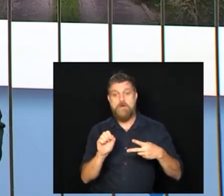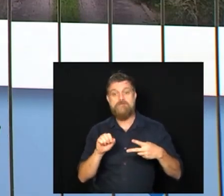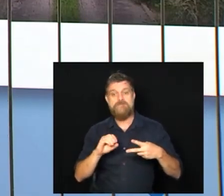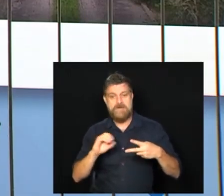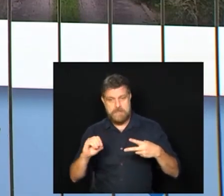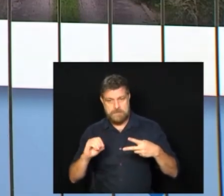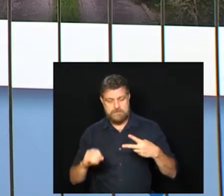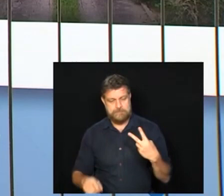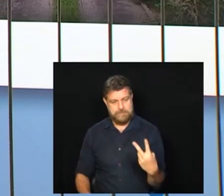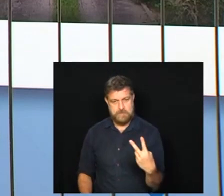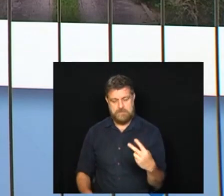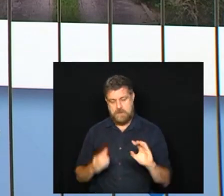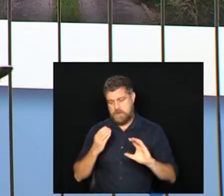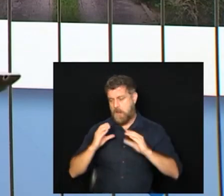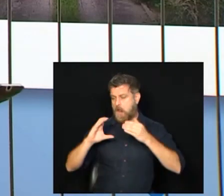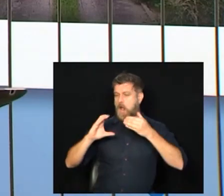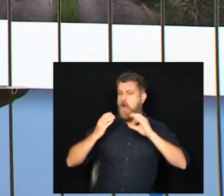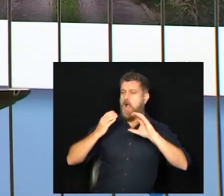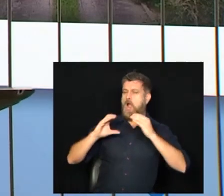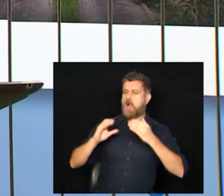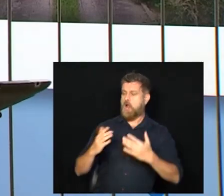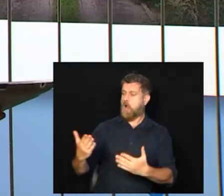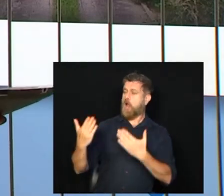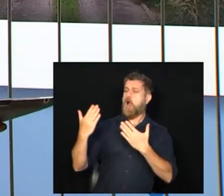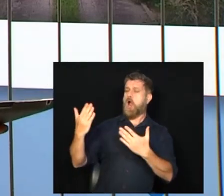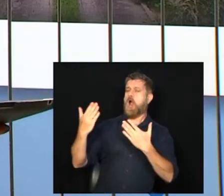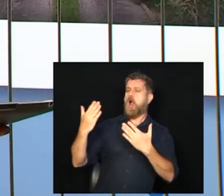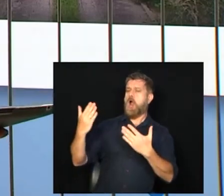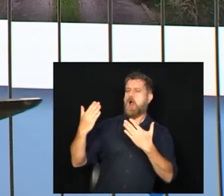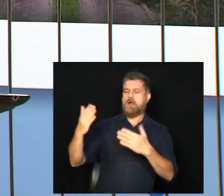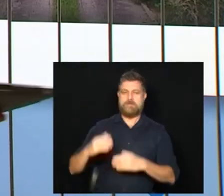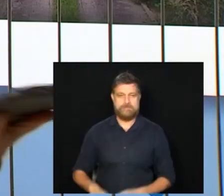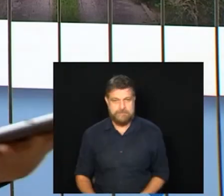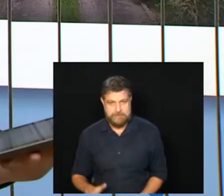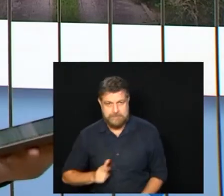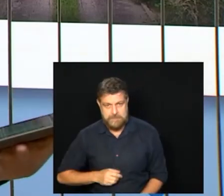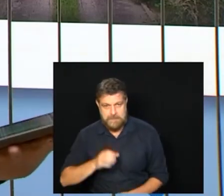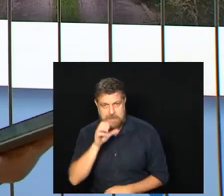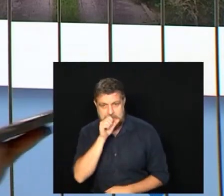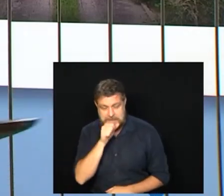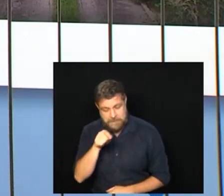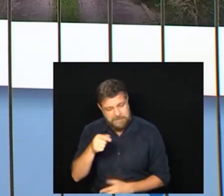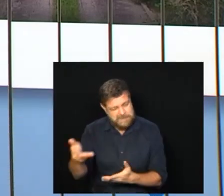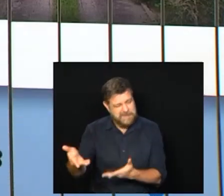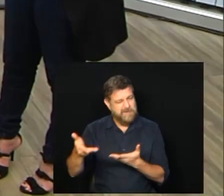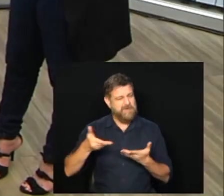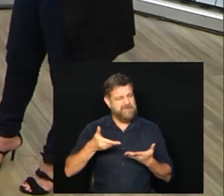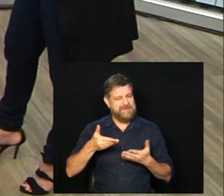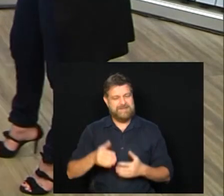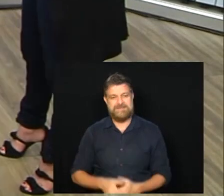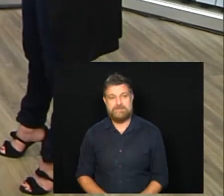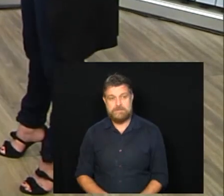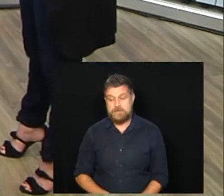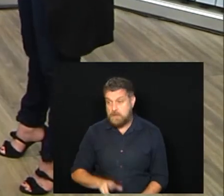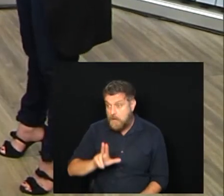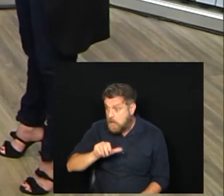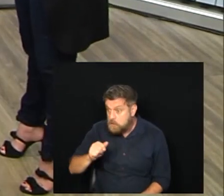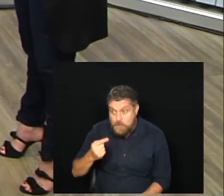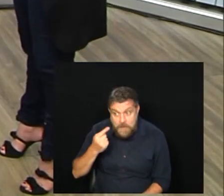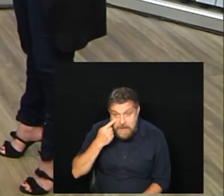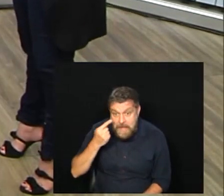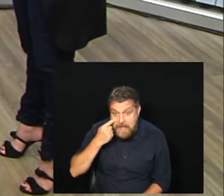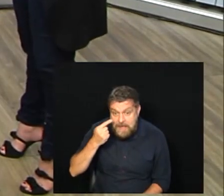é tenor. Então, a partir das 7 horas da manhã, neste sábado, você é o nosso convidado. Você que nunca